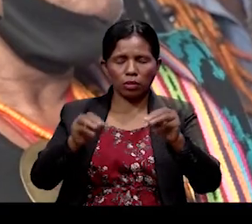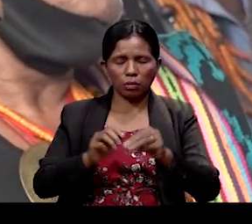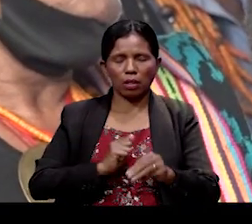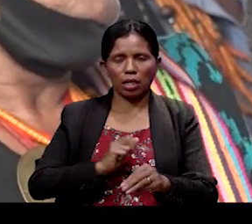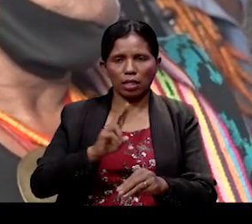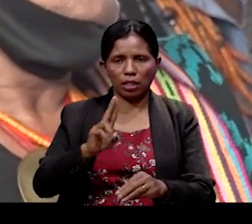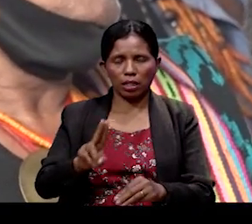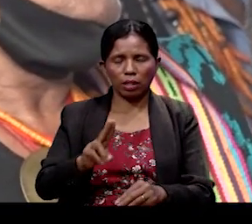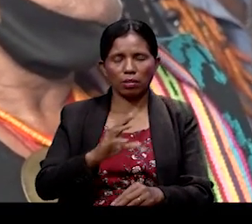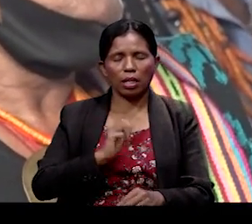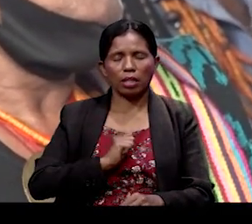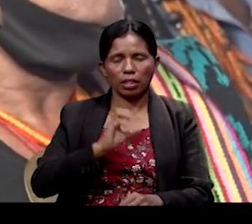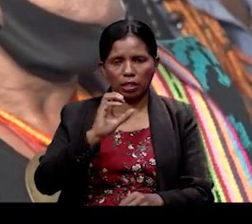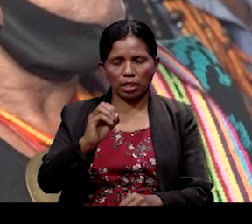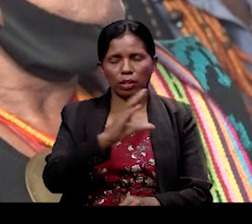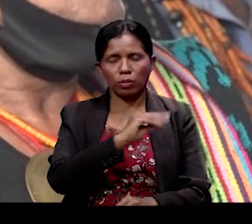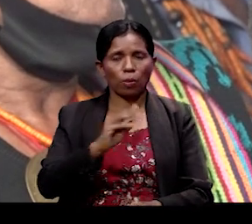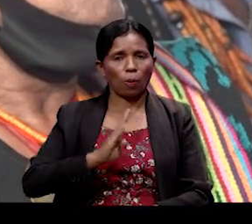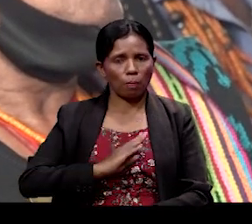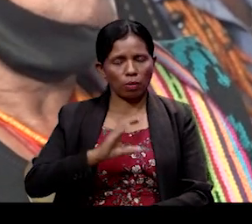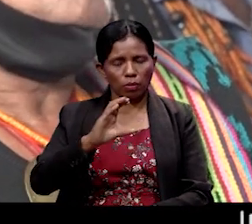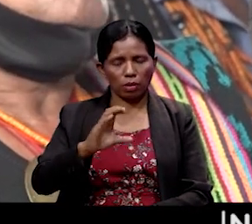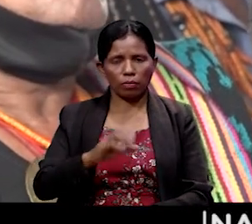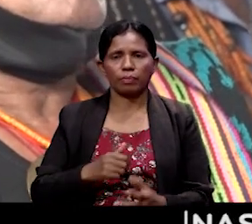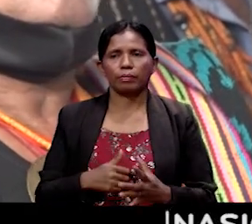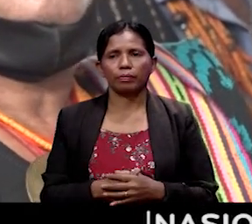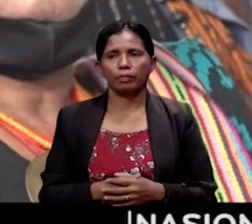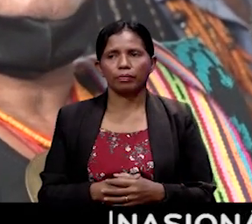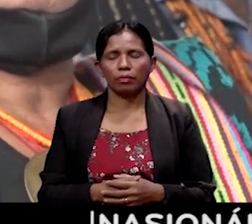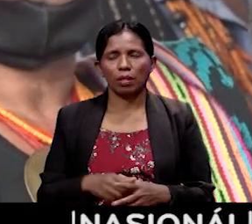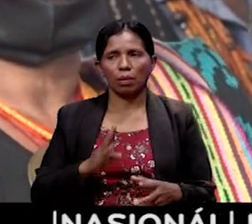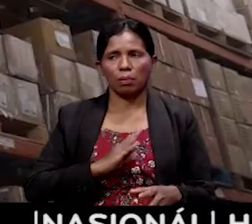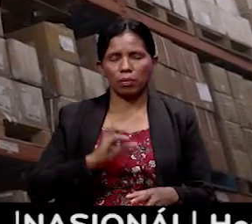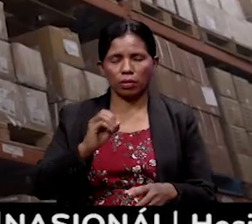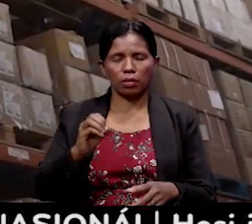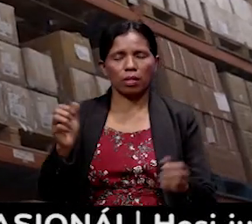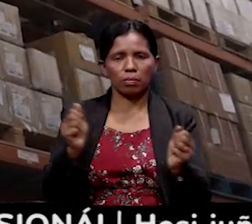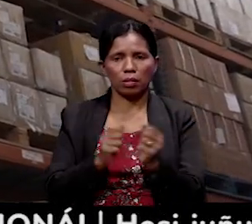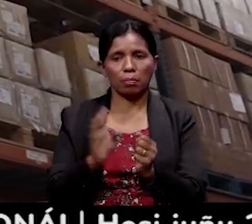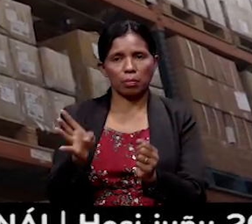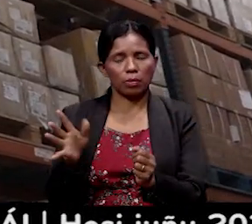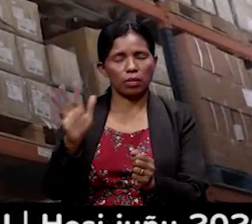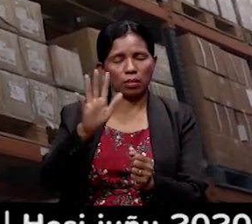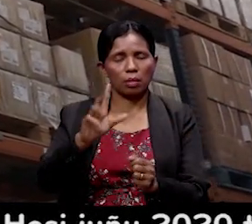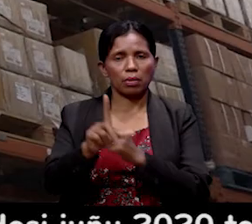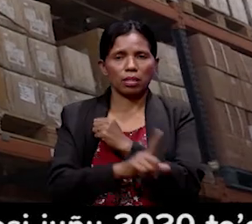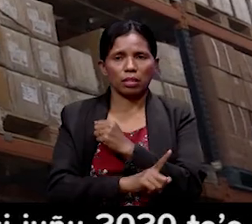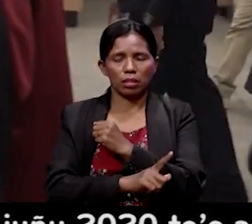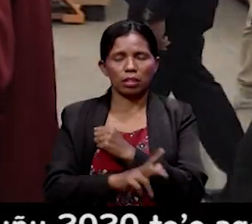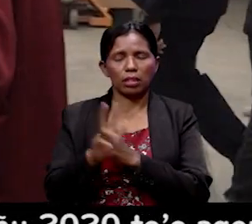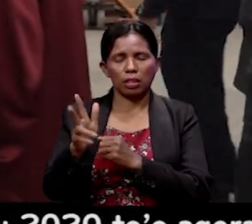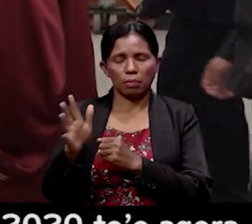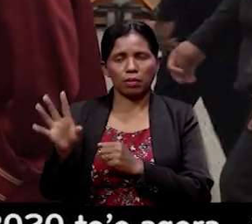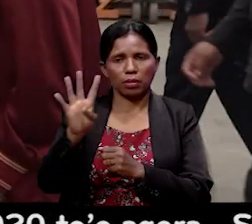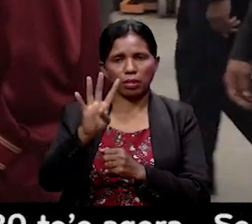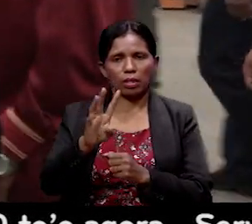Ainaro 12 Rihun Tolunulu, Baucau 12 Rihun Limanulu. Bobonaro 12 Rihun Hatnulu Resin Lima, Likisa Rihun Tolunulu